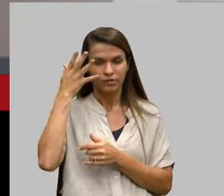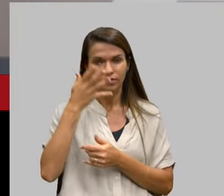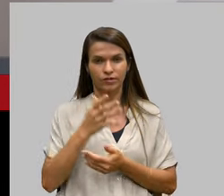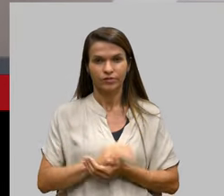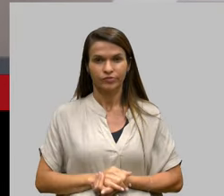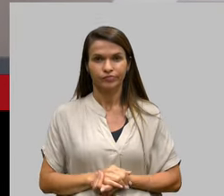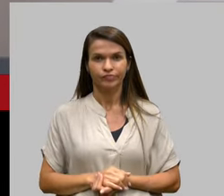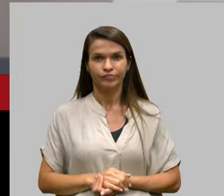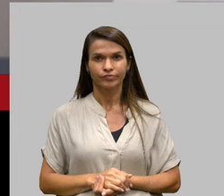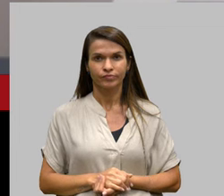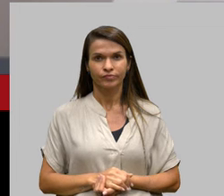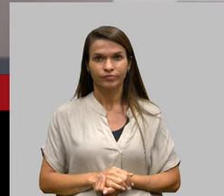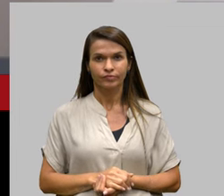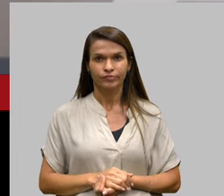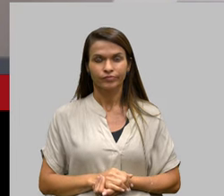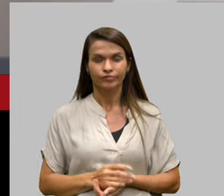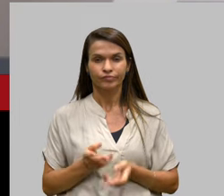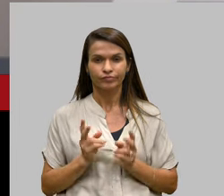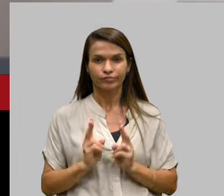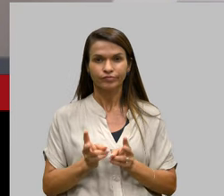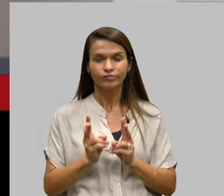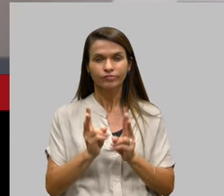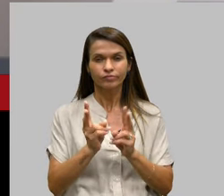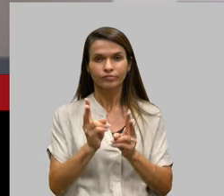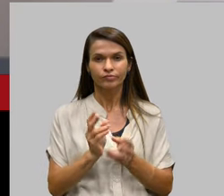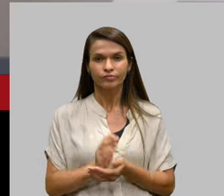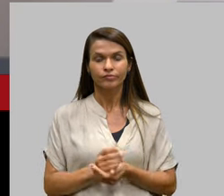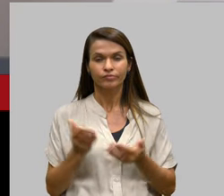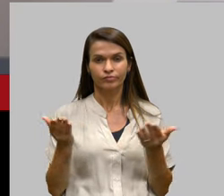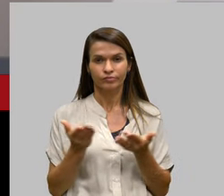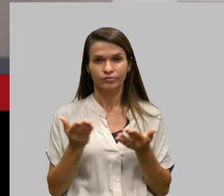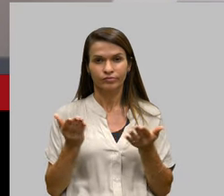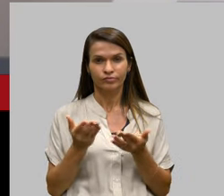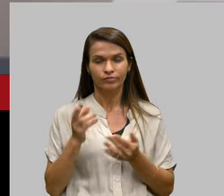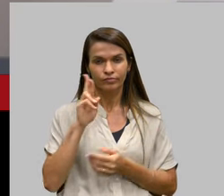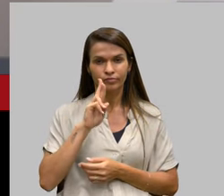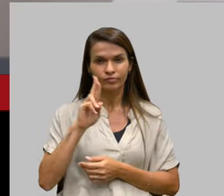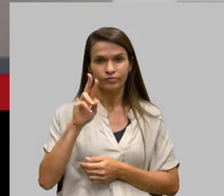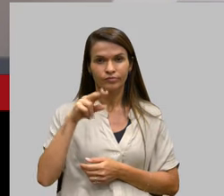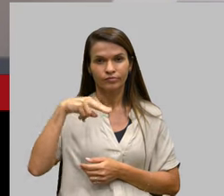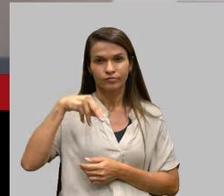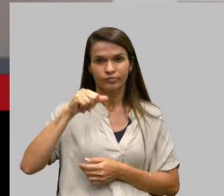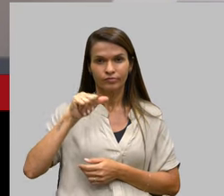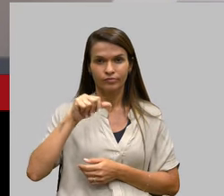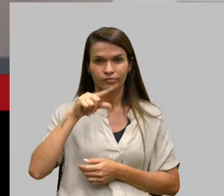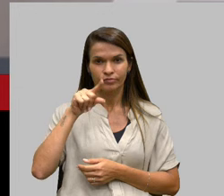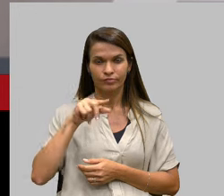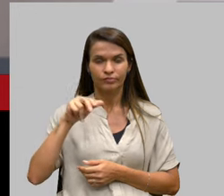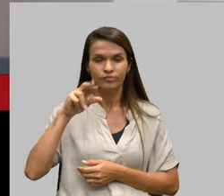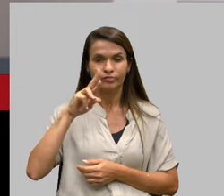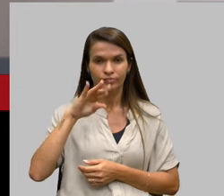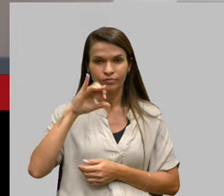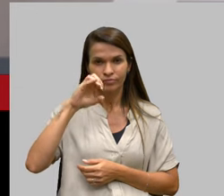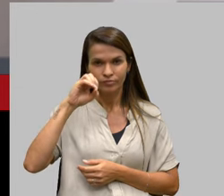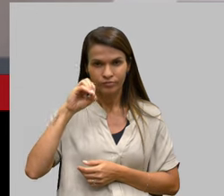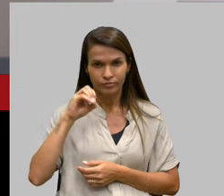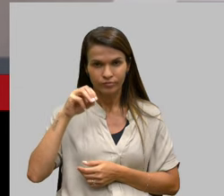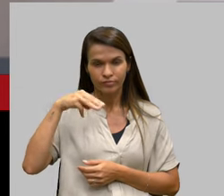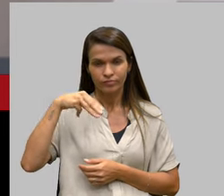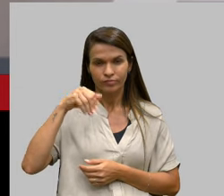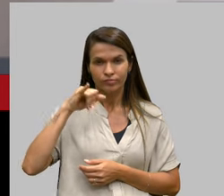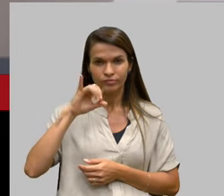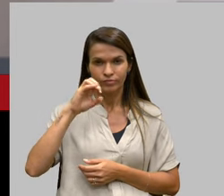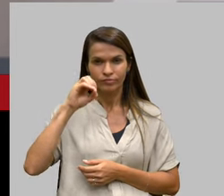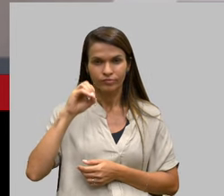palestrantes dando sequência a palavra ao Senor Nazário Nicolau Maia Gonçalves de